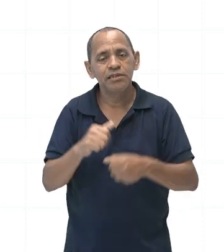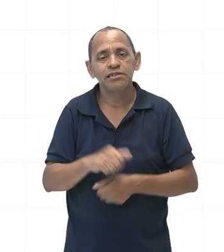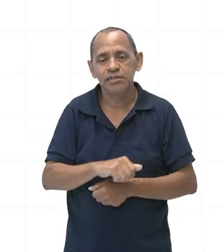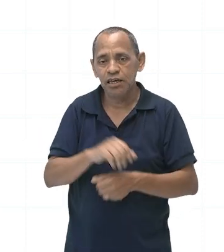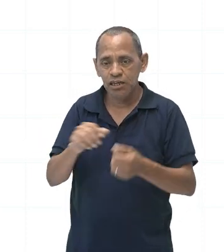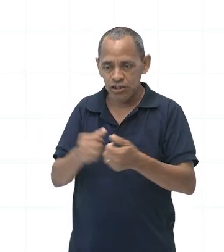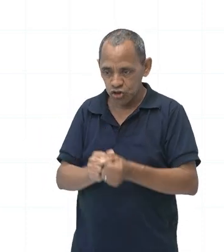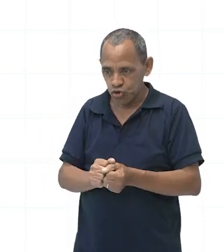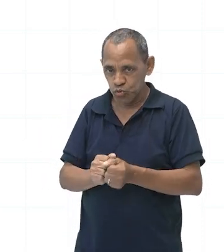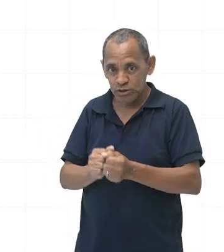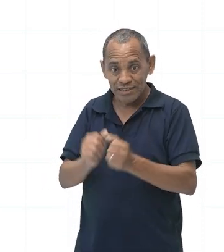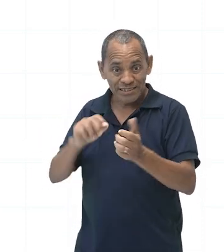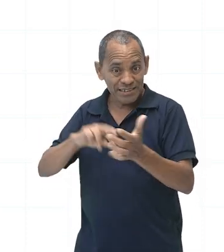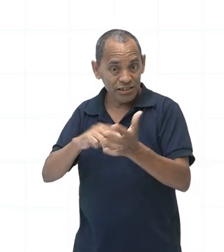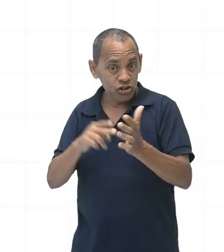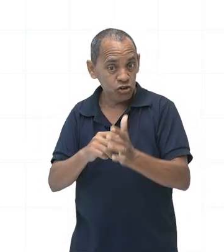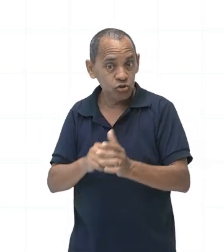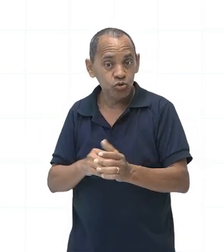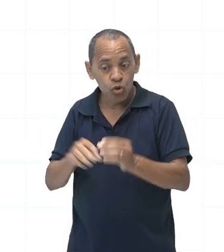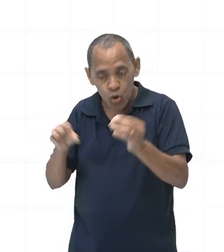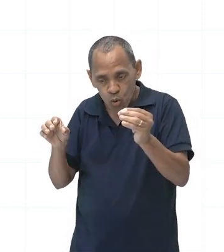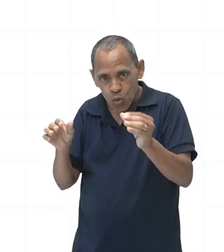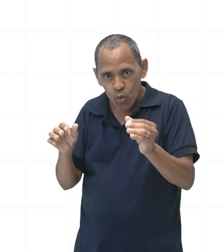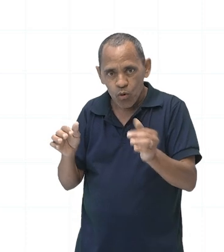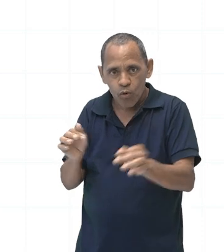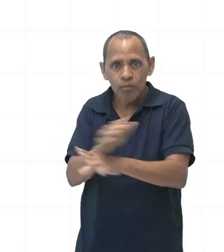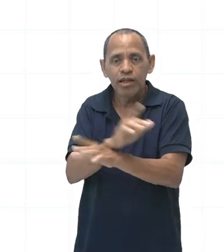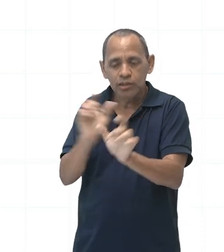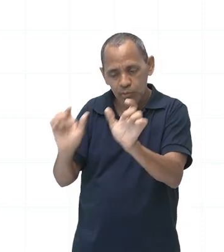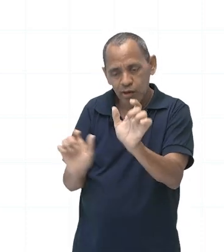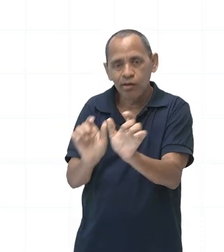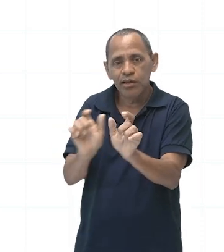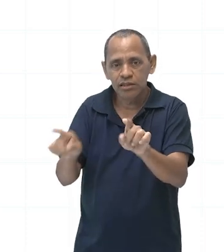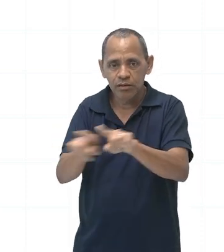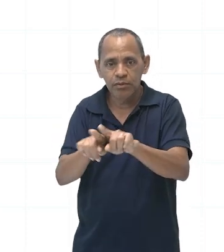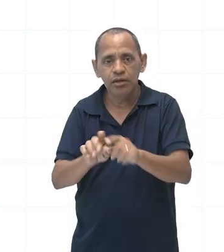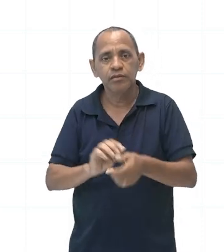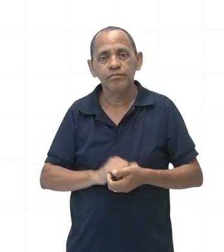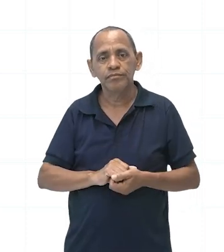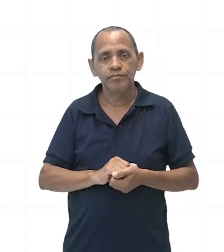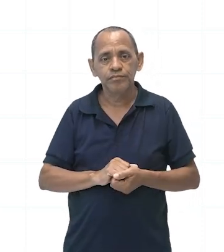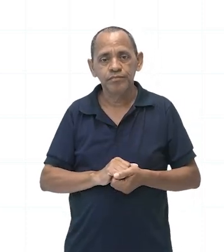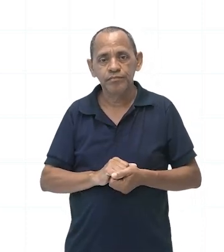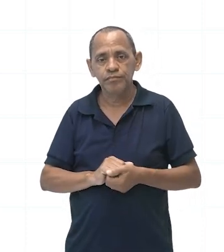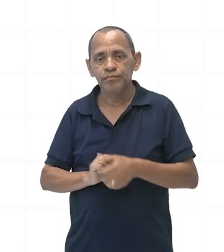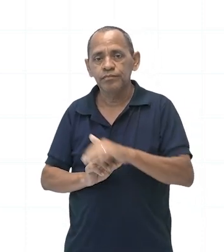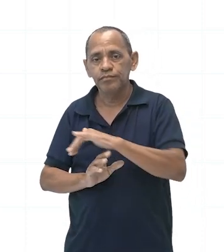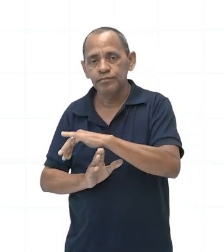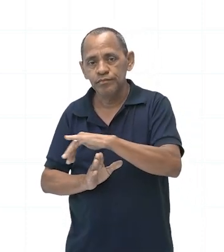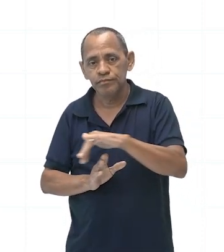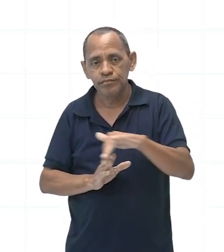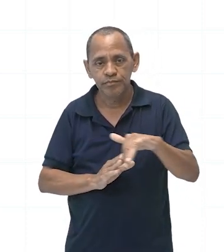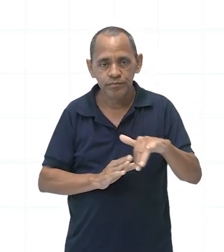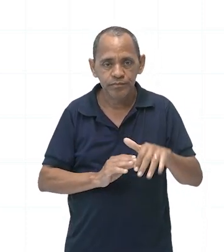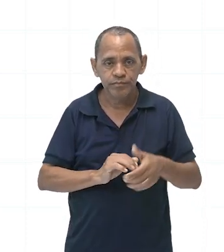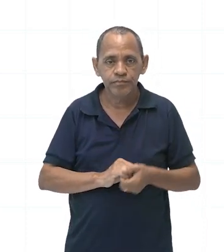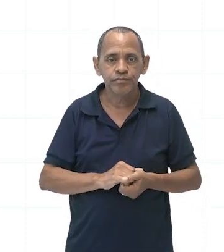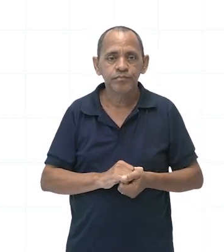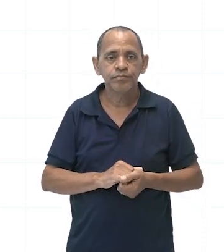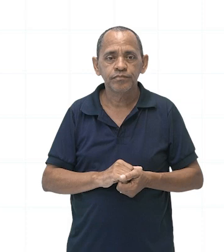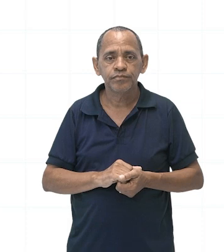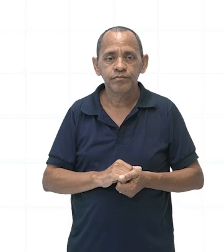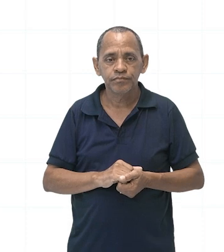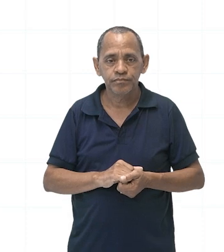imagina você dizendo só isso, que os acontecimentos online não são tão graves para alguém. O sentido não é encontrado, você tem uma falha